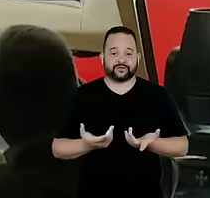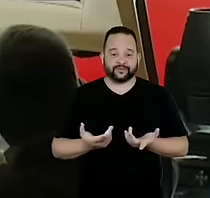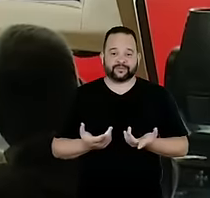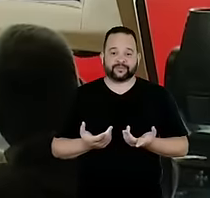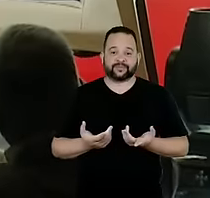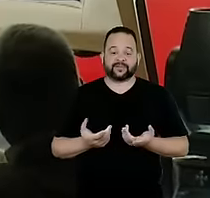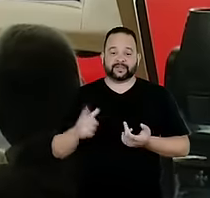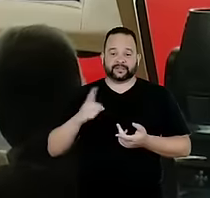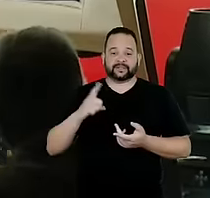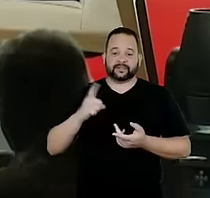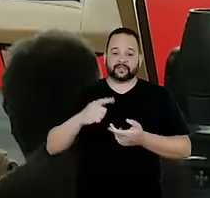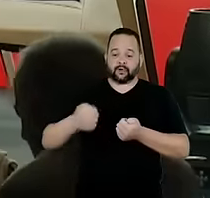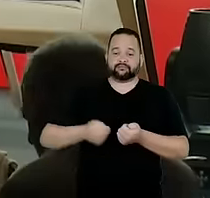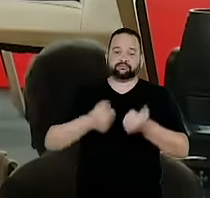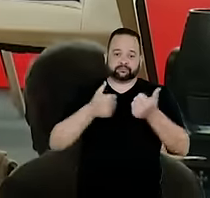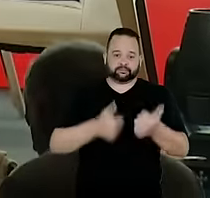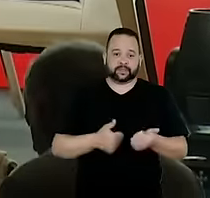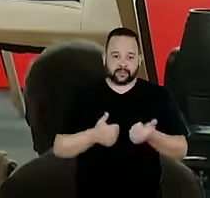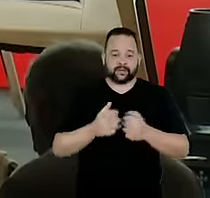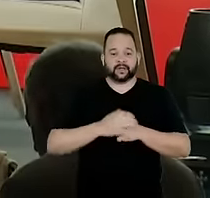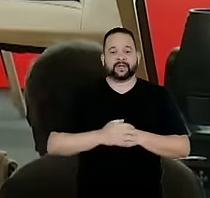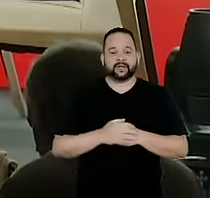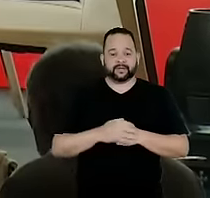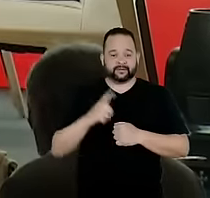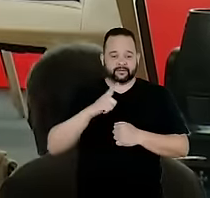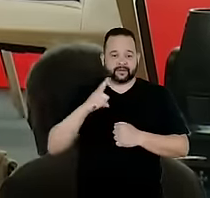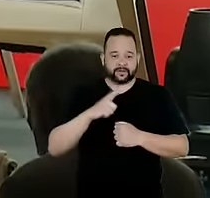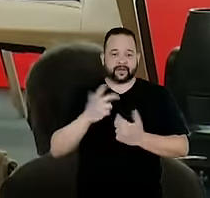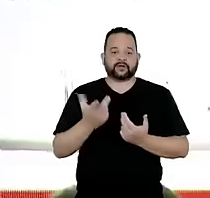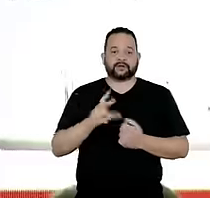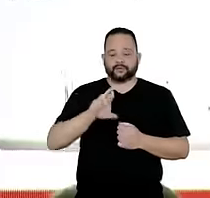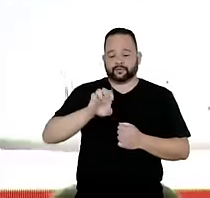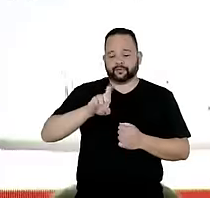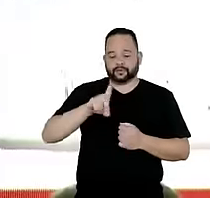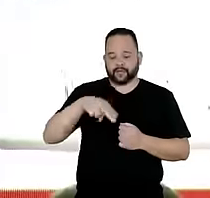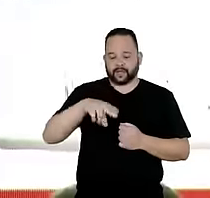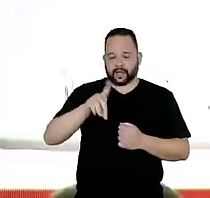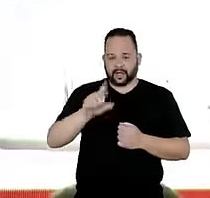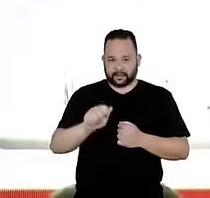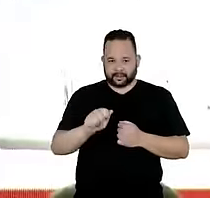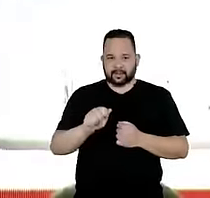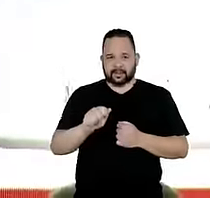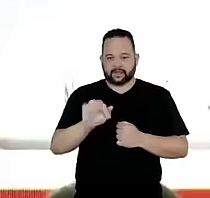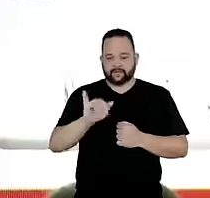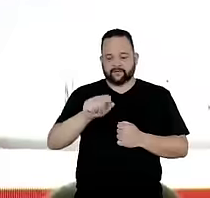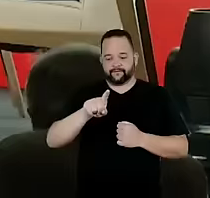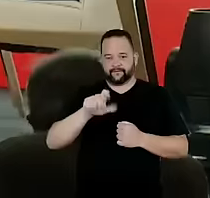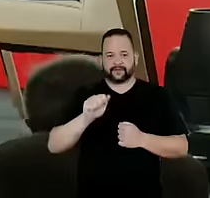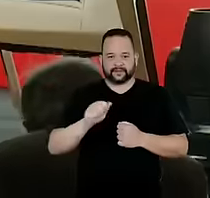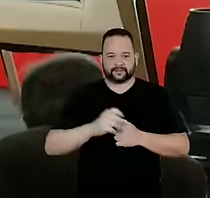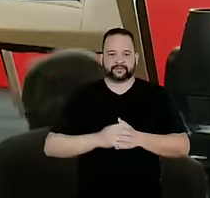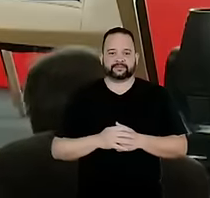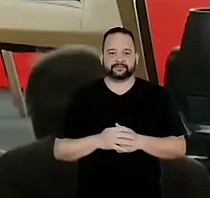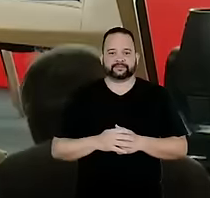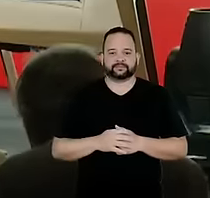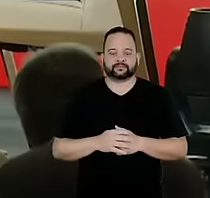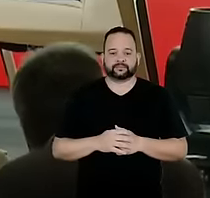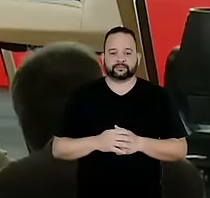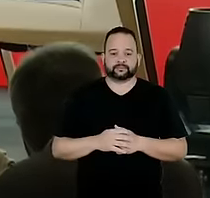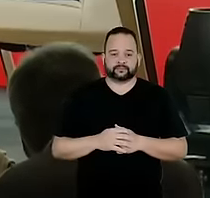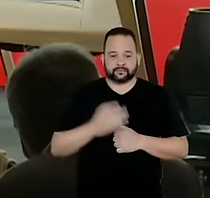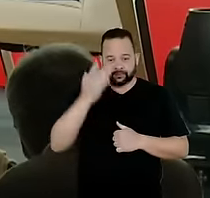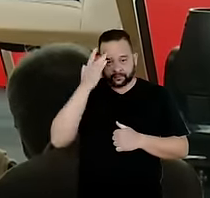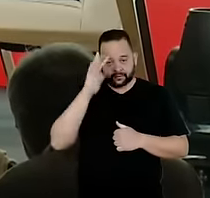nosso cenário vai ser beneficiar tanto quanto a renda fixa se a gente tiver correto com a análise macr hisória de preço Ô Felipe não sei se você vai para crédito